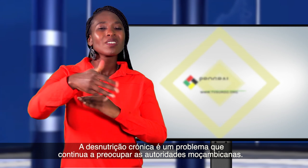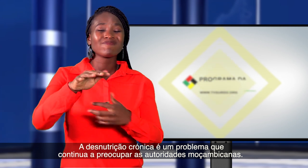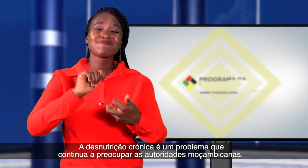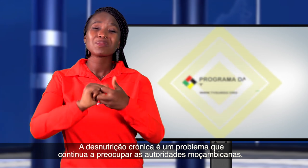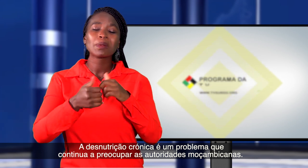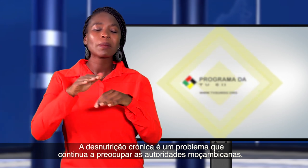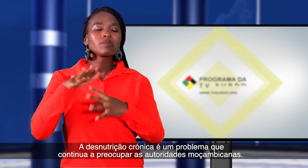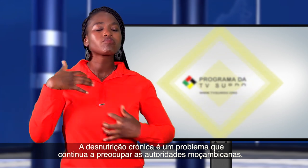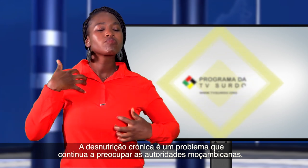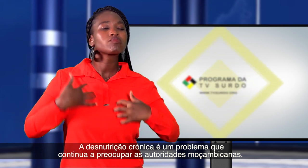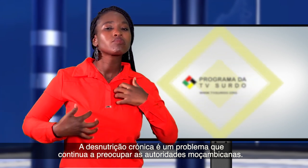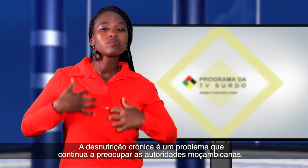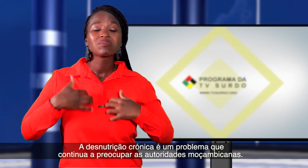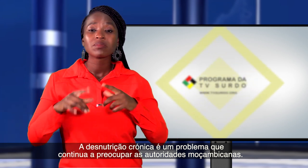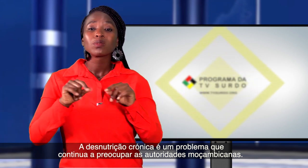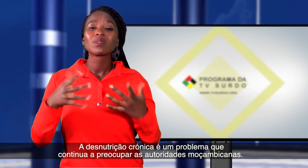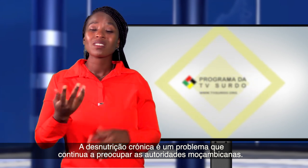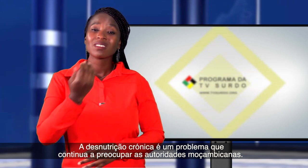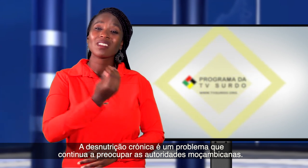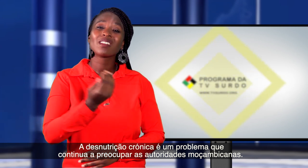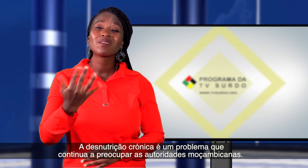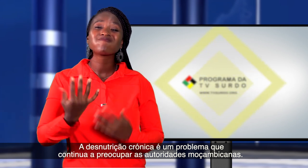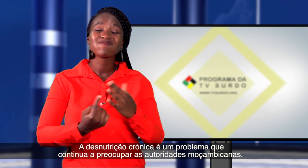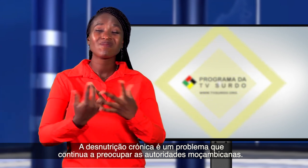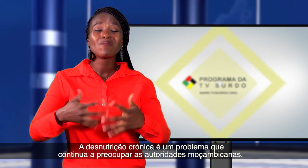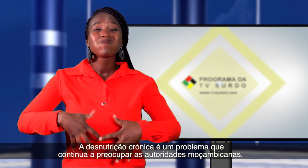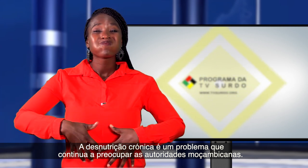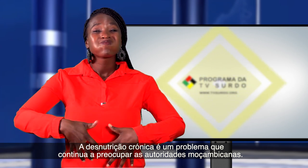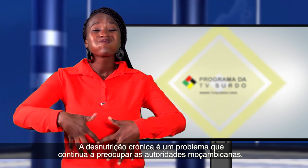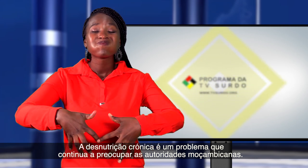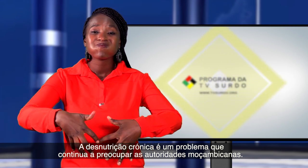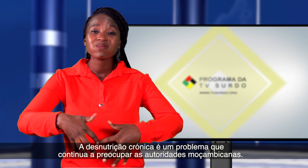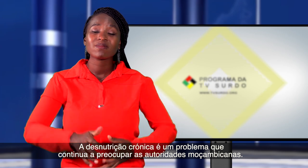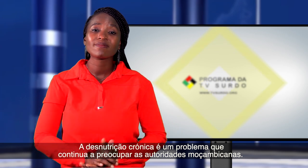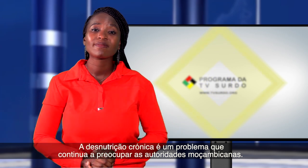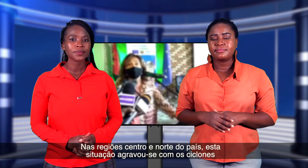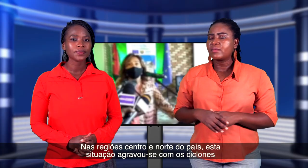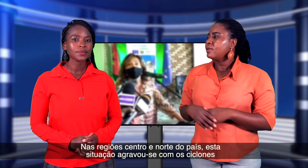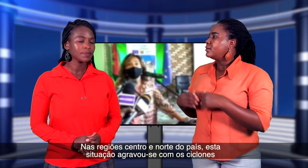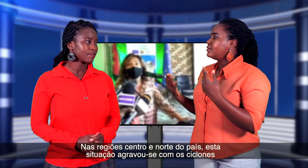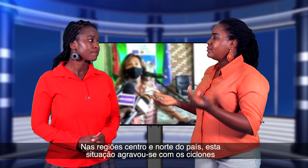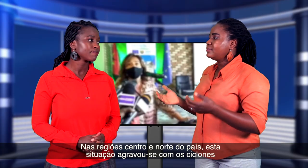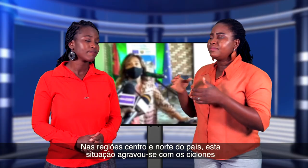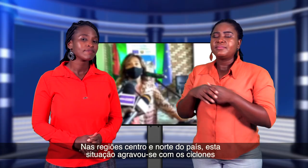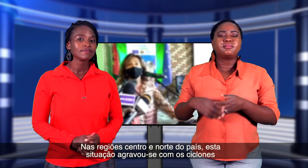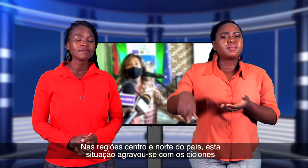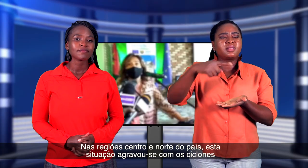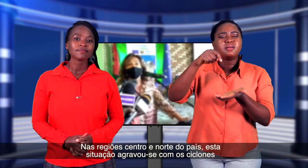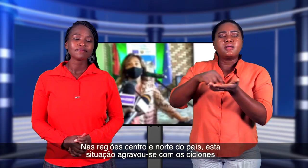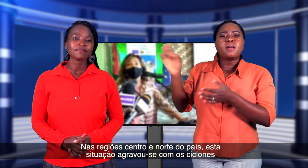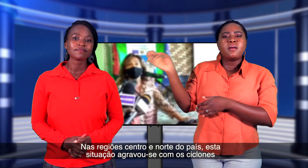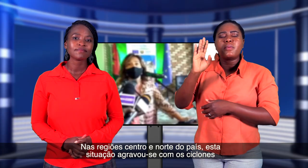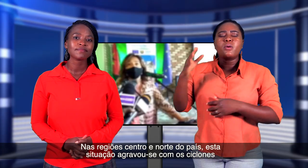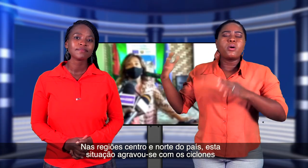desnutrição crônica é um problema que continua a preocupar as autoridades moçambicanas. Nas